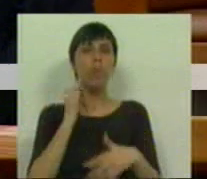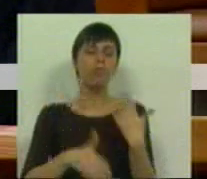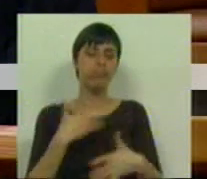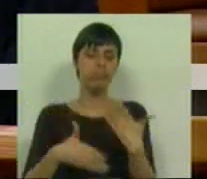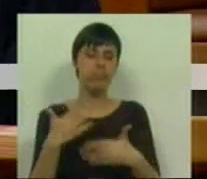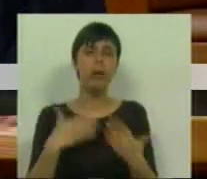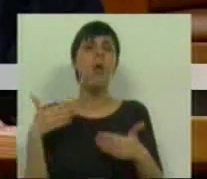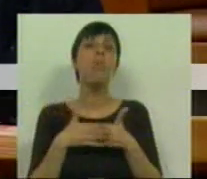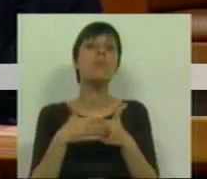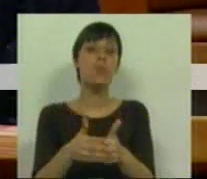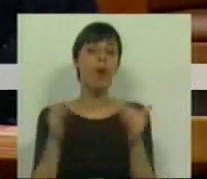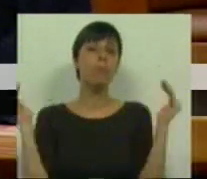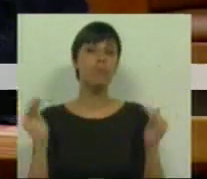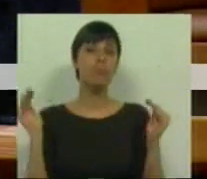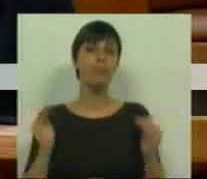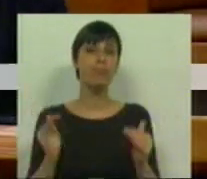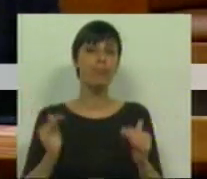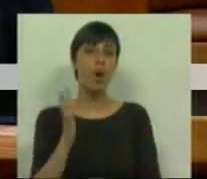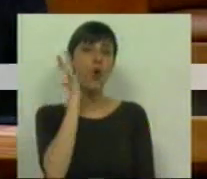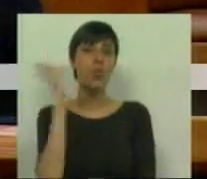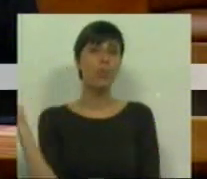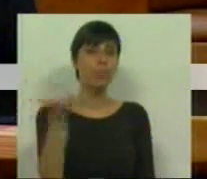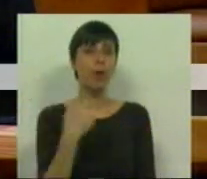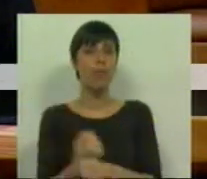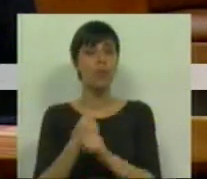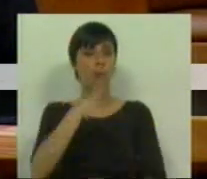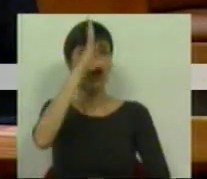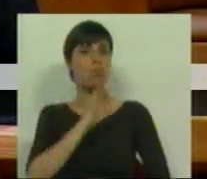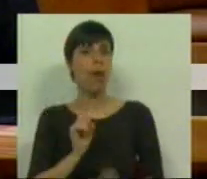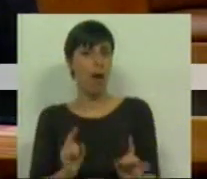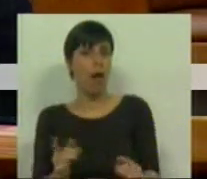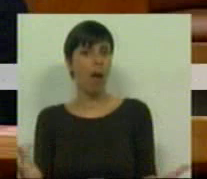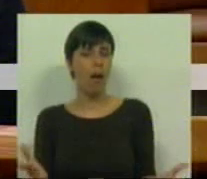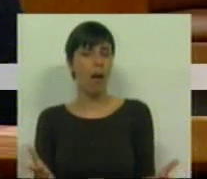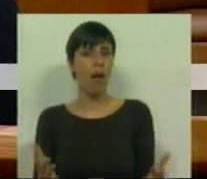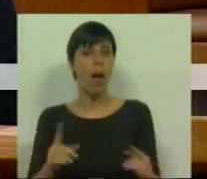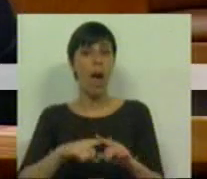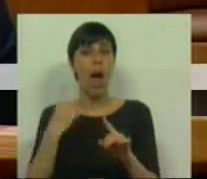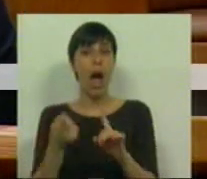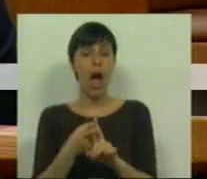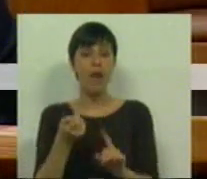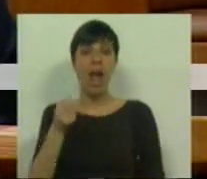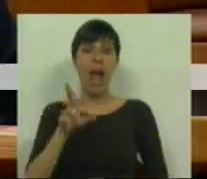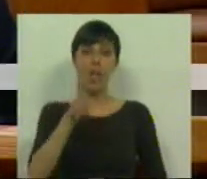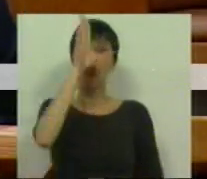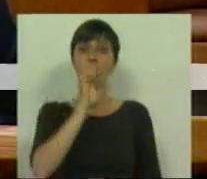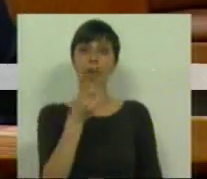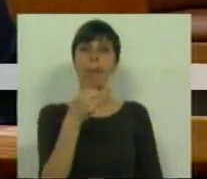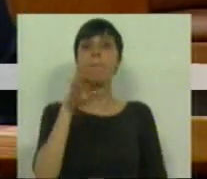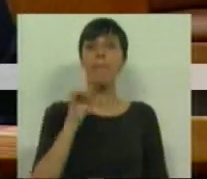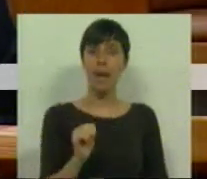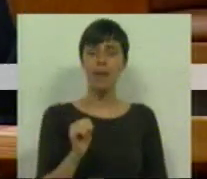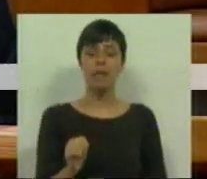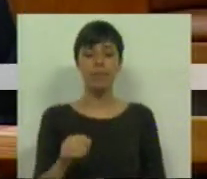continuado processo de diminuição do número de funcionários do Estado. Durante os anos do anterior governo do Partido